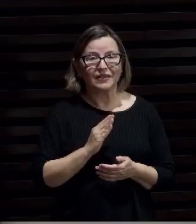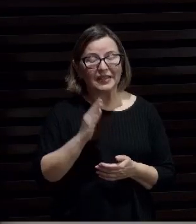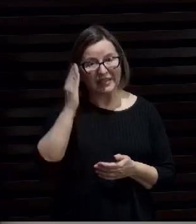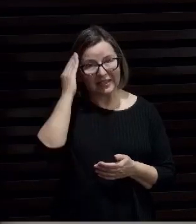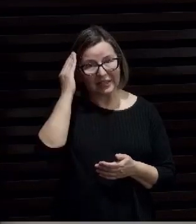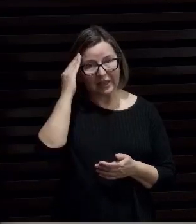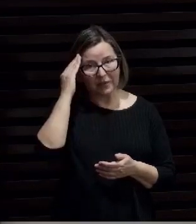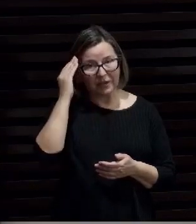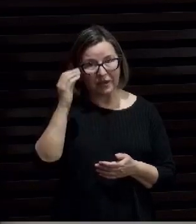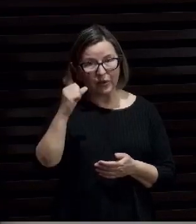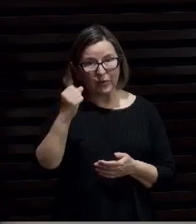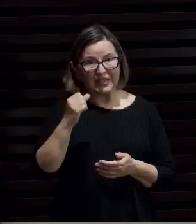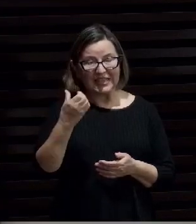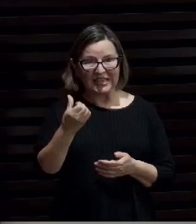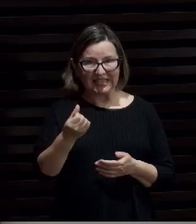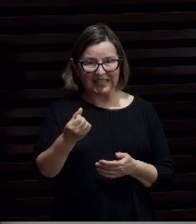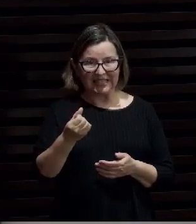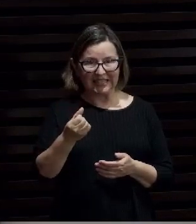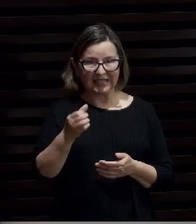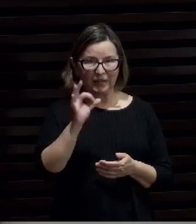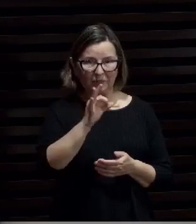da população é cristã?